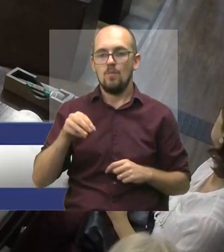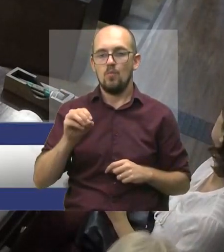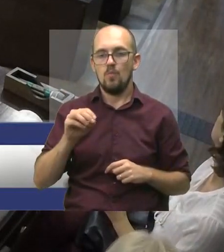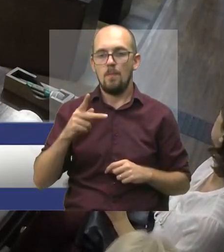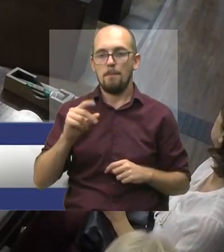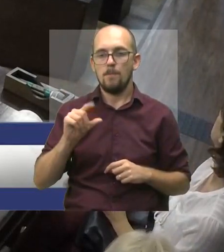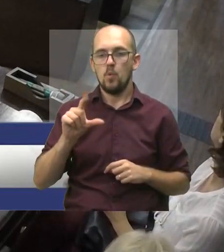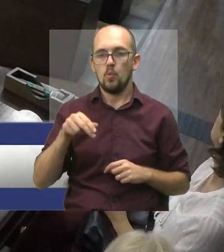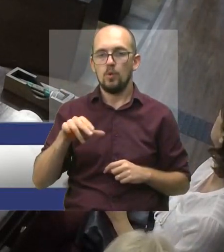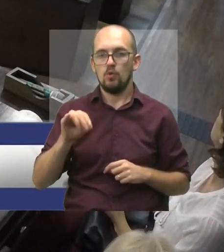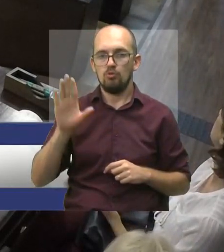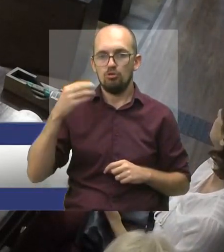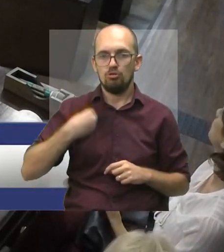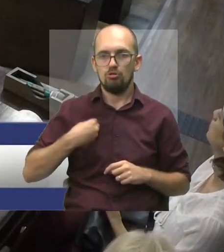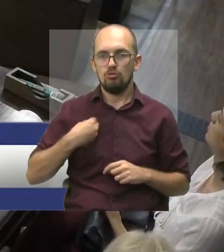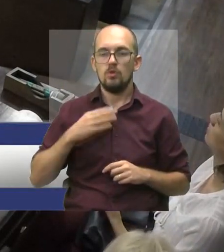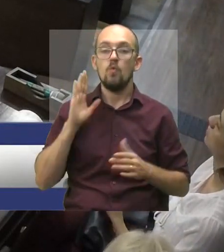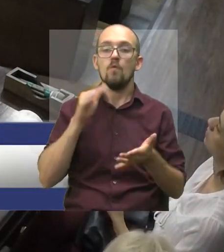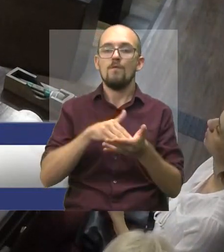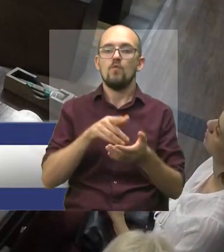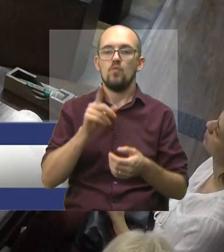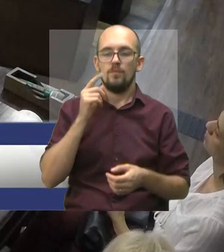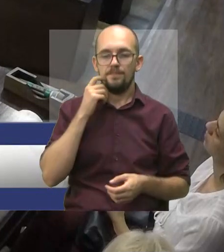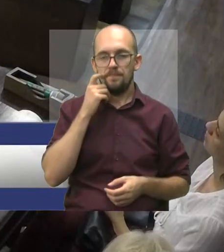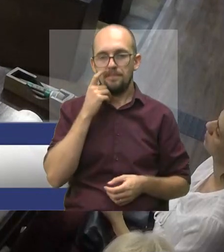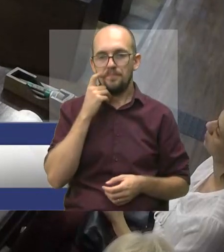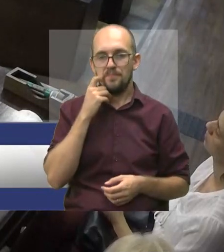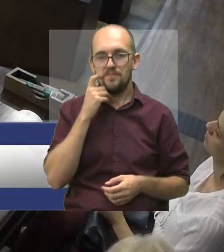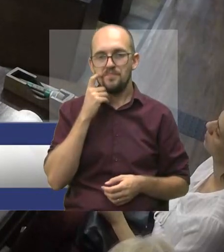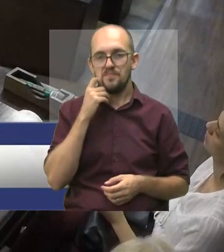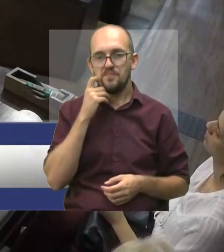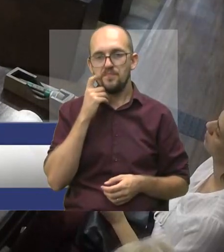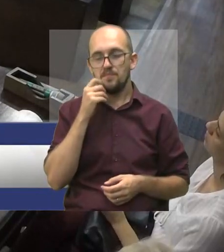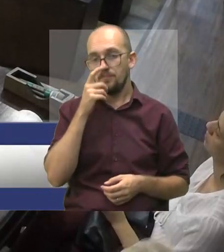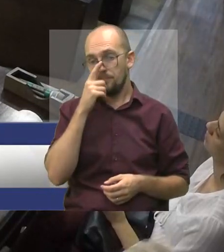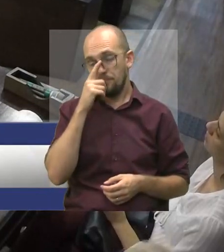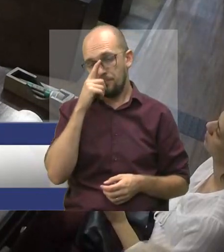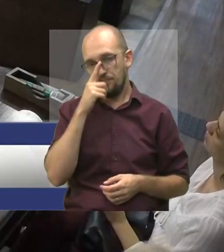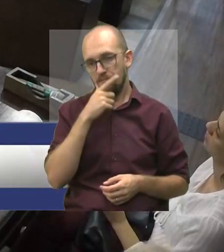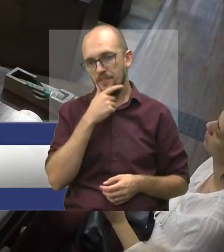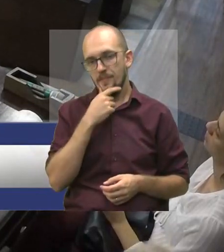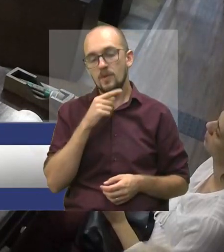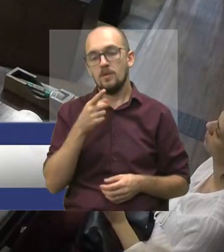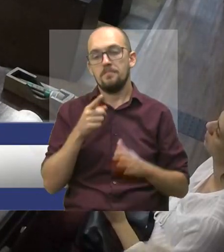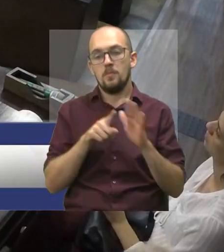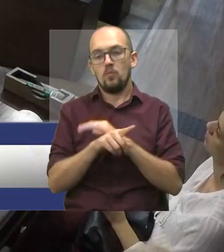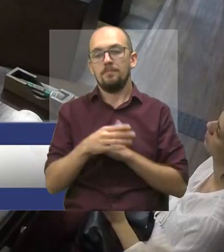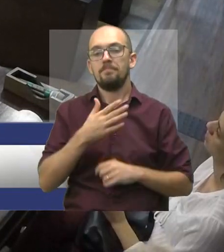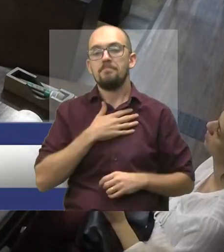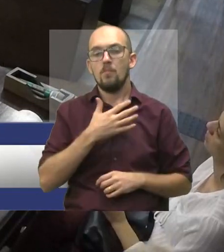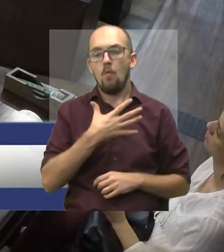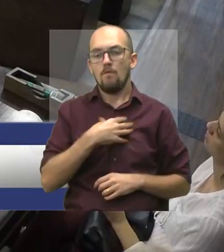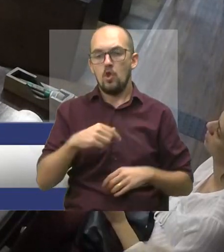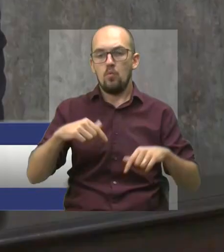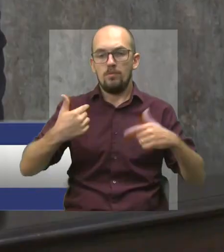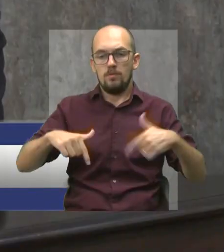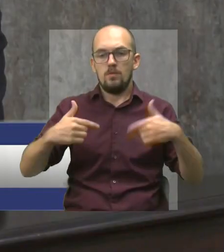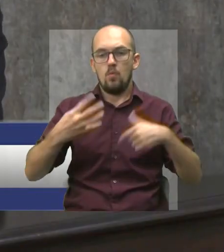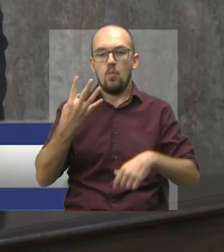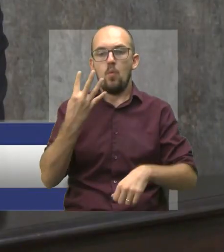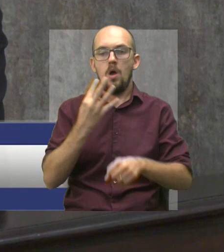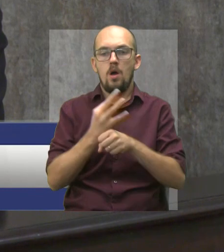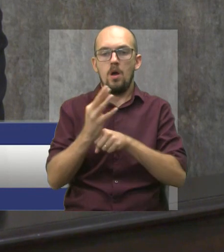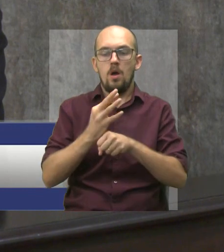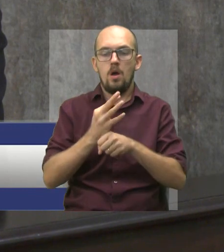Anselmo está aí ainda? Está lá no fundo. Bom, é a seguinte pergunta. Ele diz aqui: meu filho trabalhou 4 anos